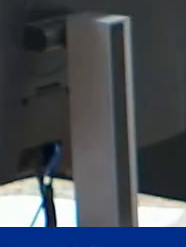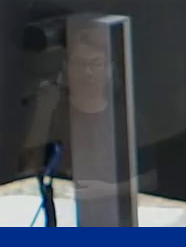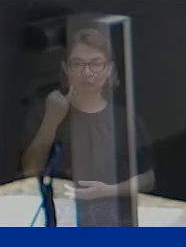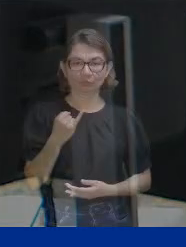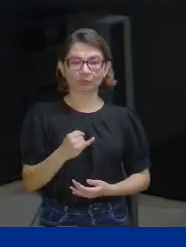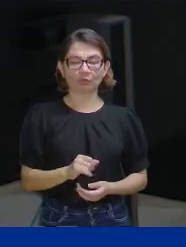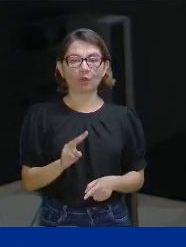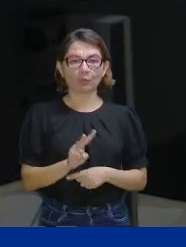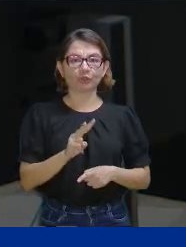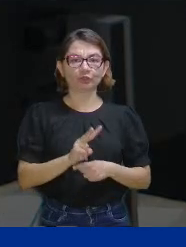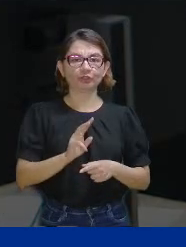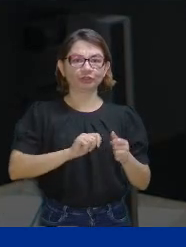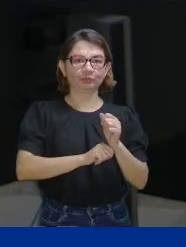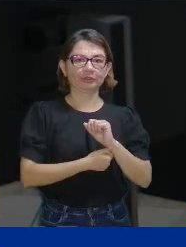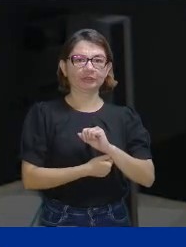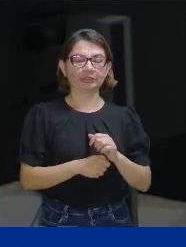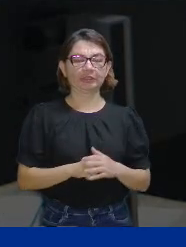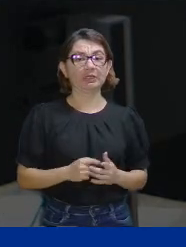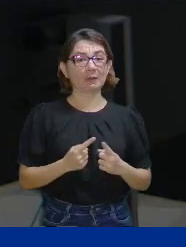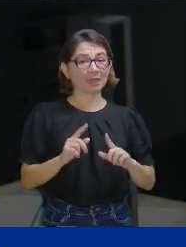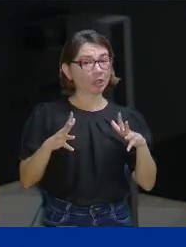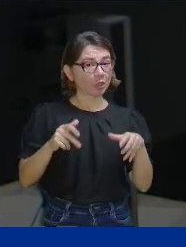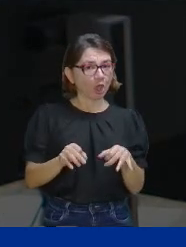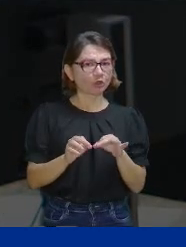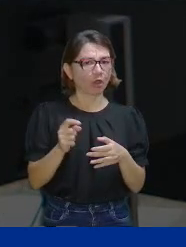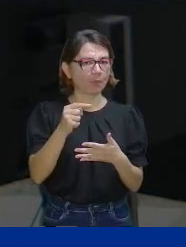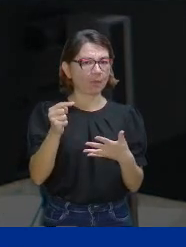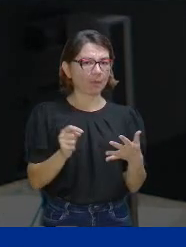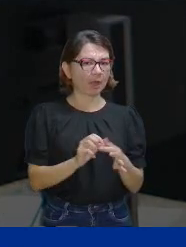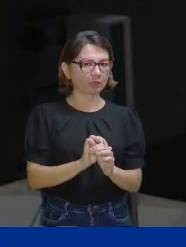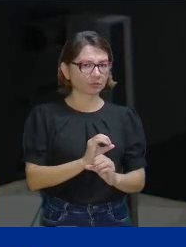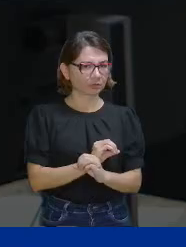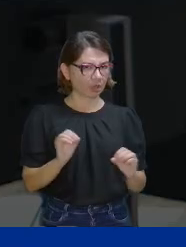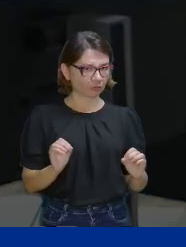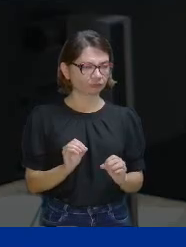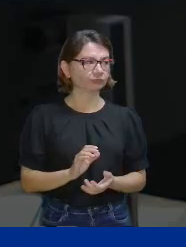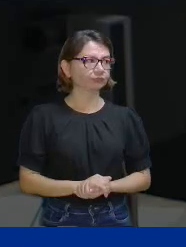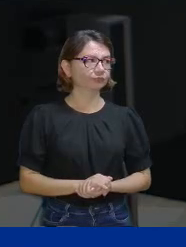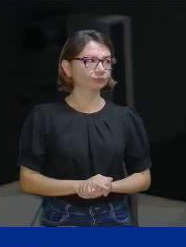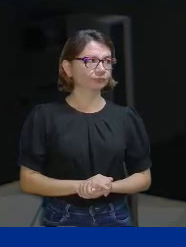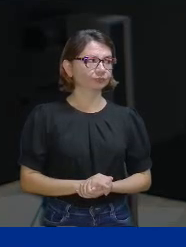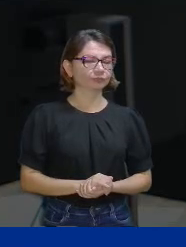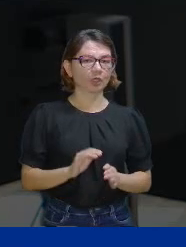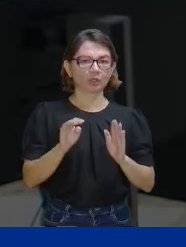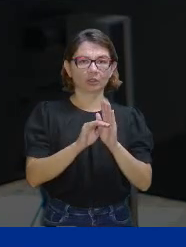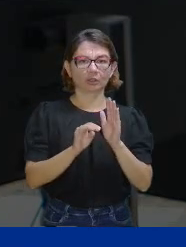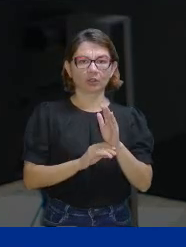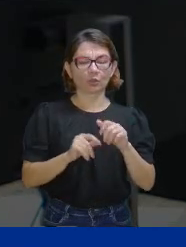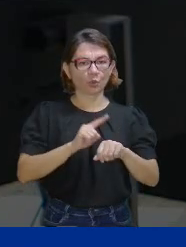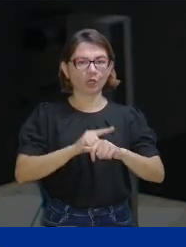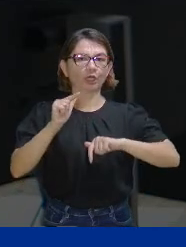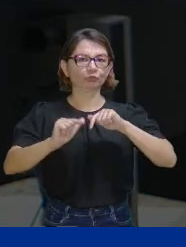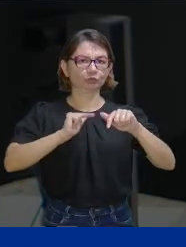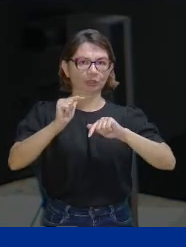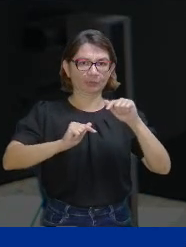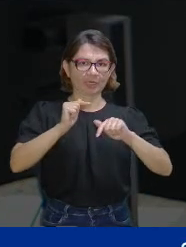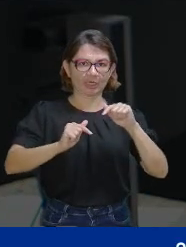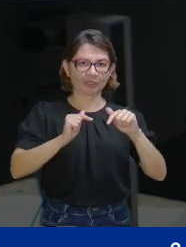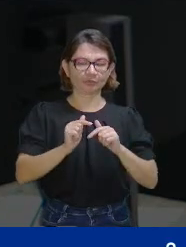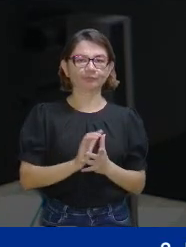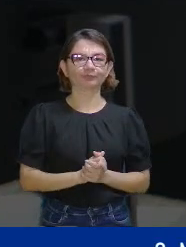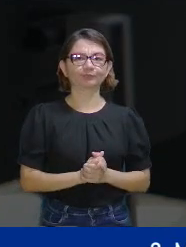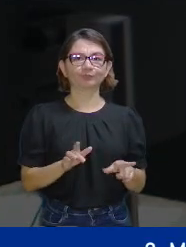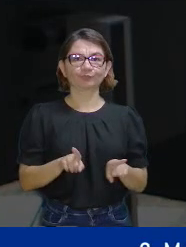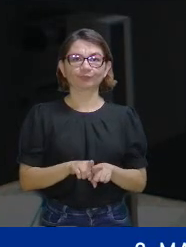um sigilo operacional, mas nem todos, tais como as escalas de plantão e sobreaviso, conforme colocado, mas